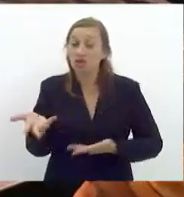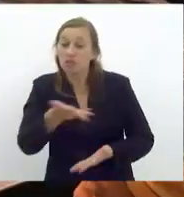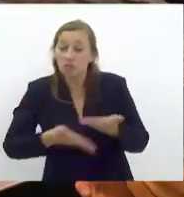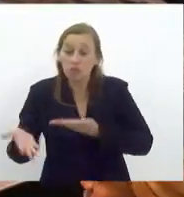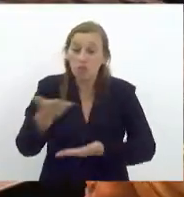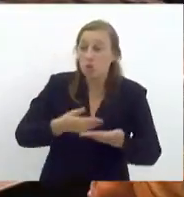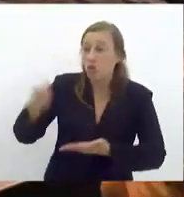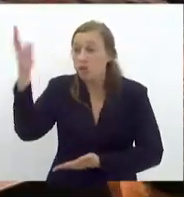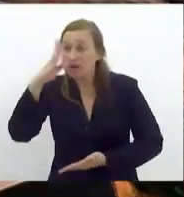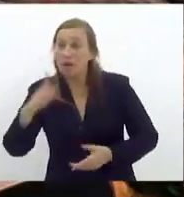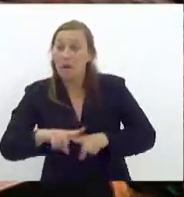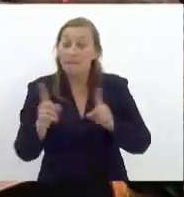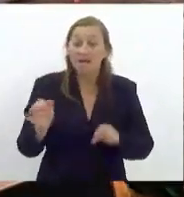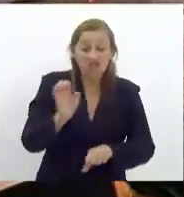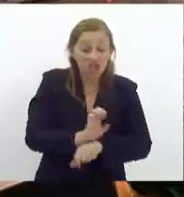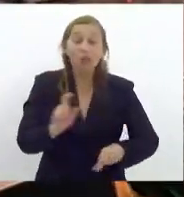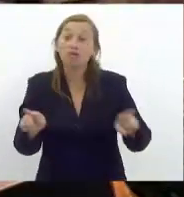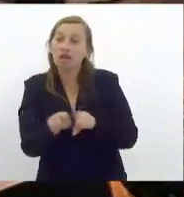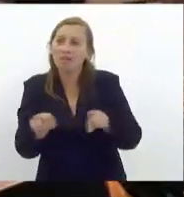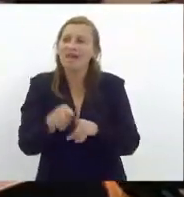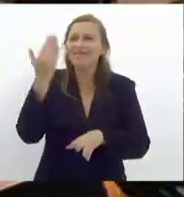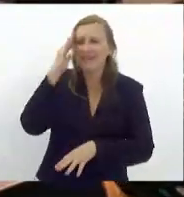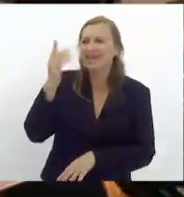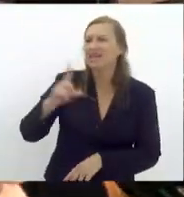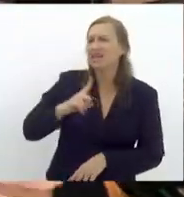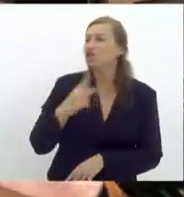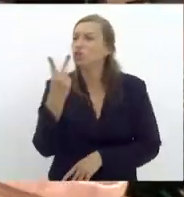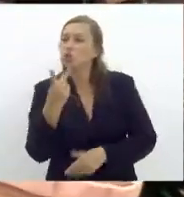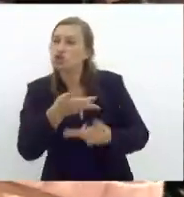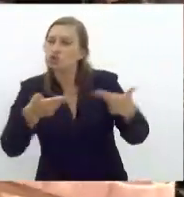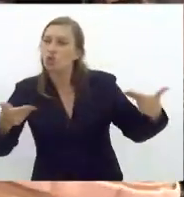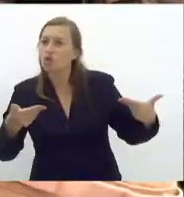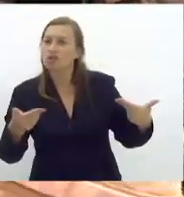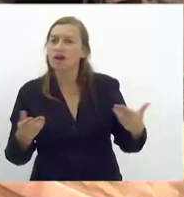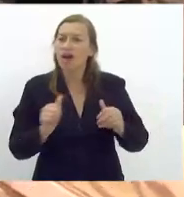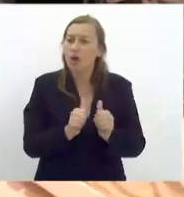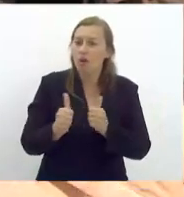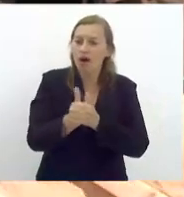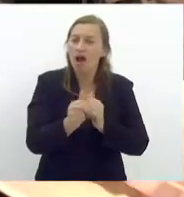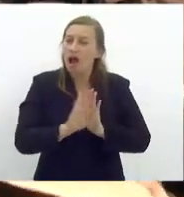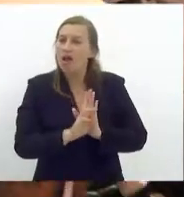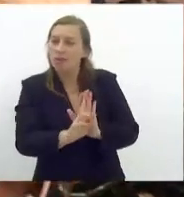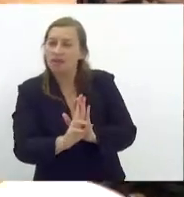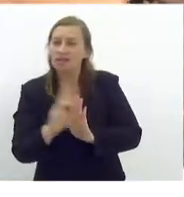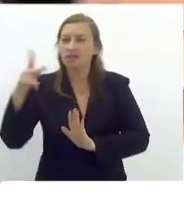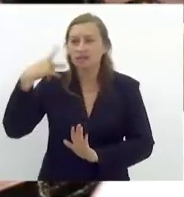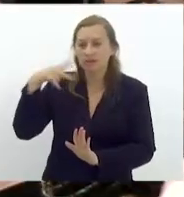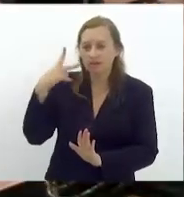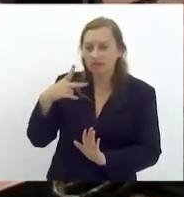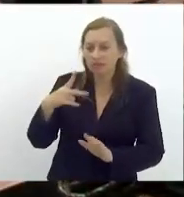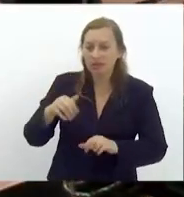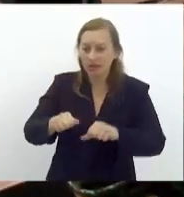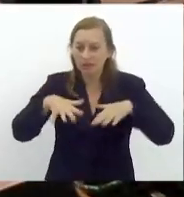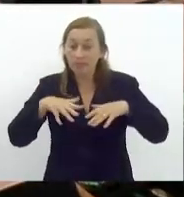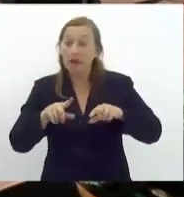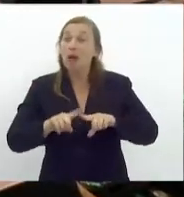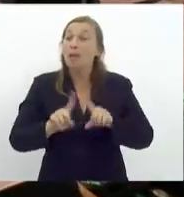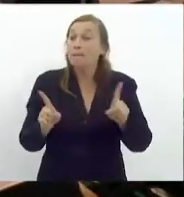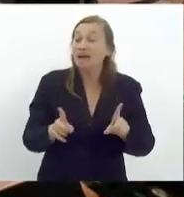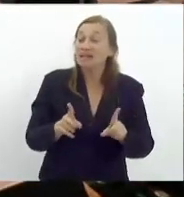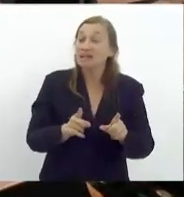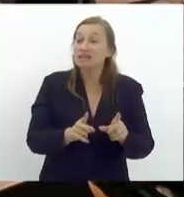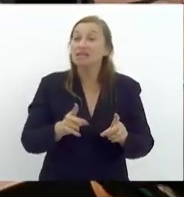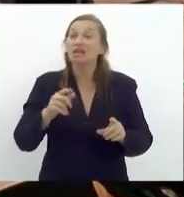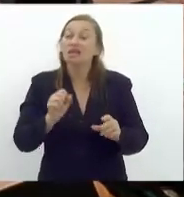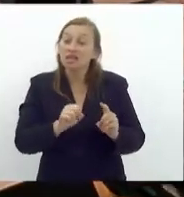pela articulação Estadual então a gente entender que existem duas coisas é uma frente Estadual parlamentar Mas tem uma frente Estadual